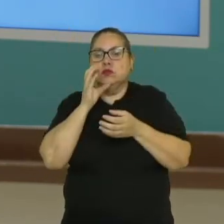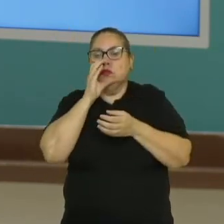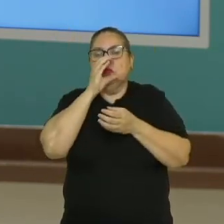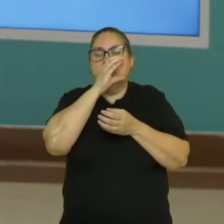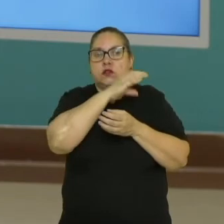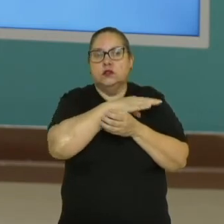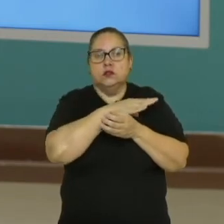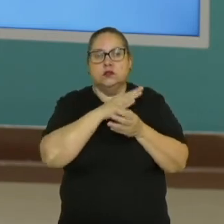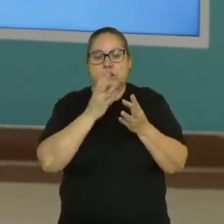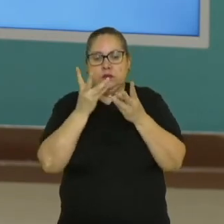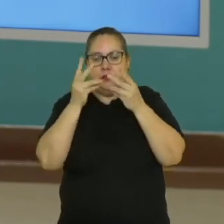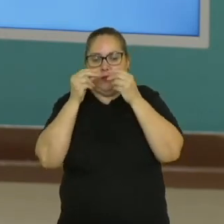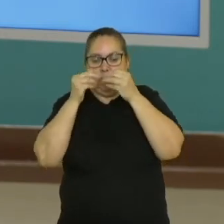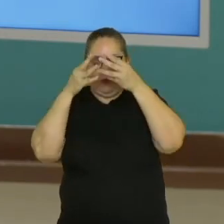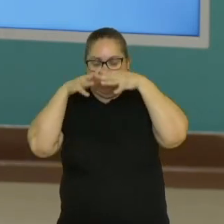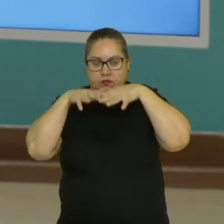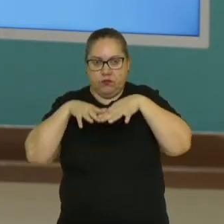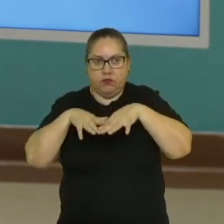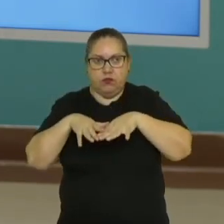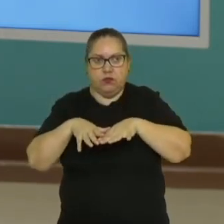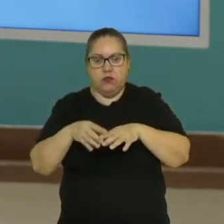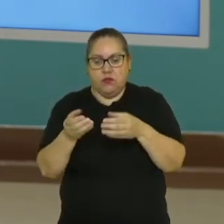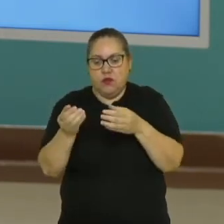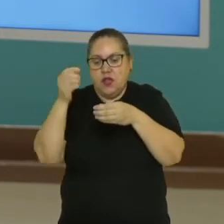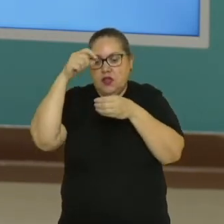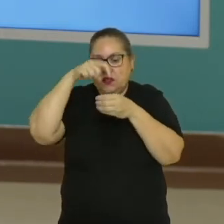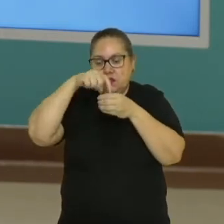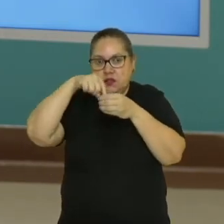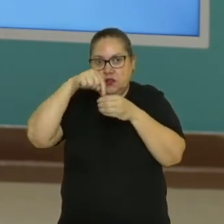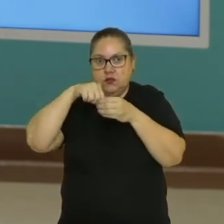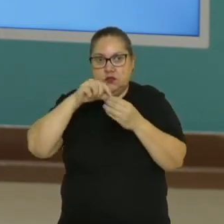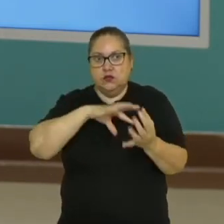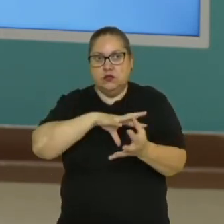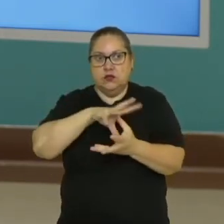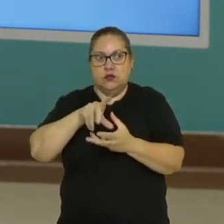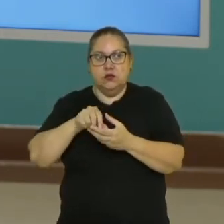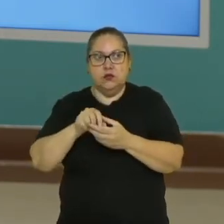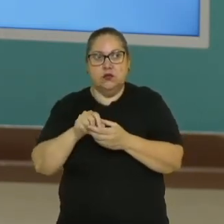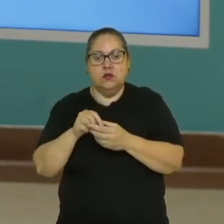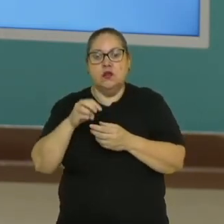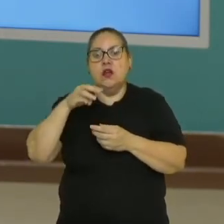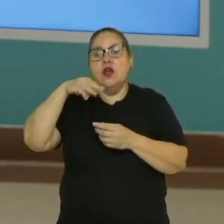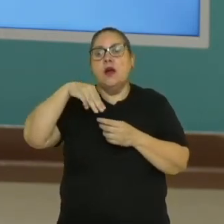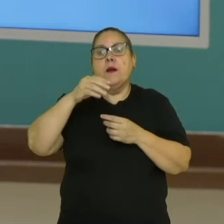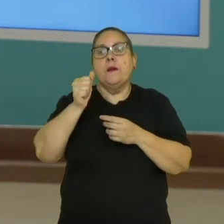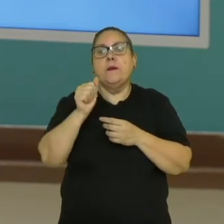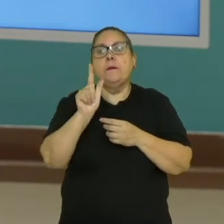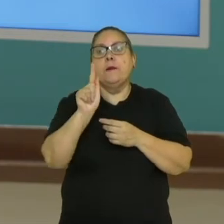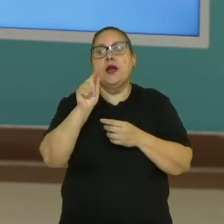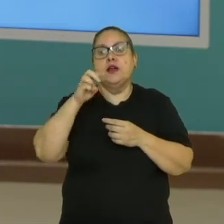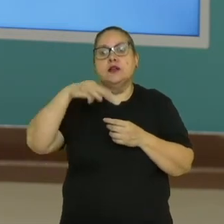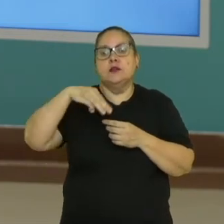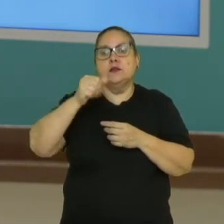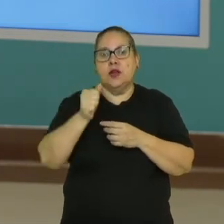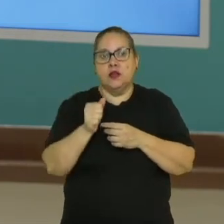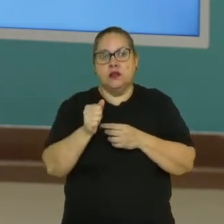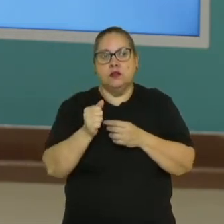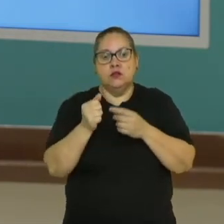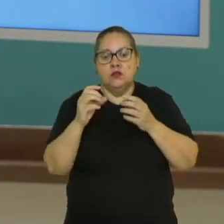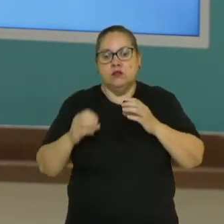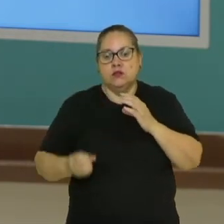quente, pastoso, está no interior do planeta, nós chamamos de magma. Porém, quando esse